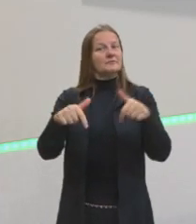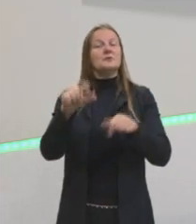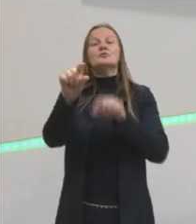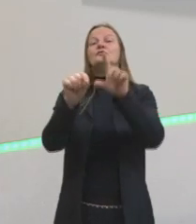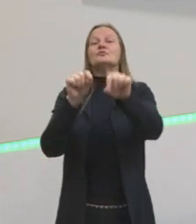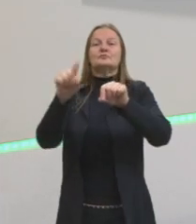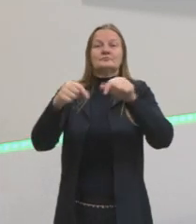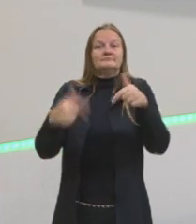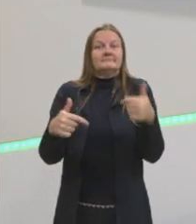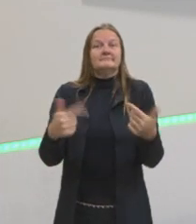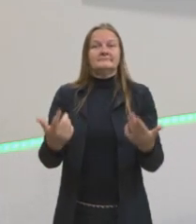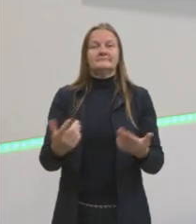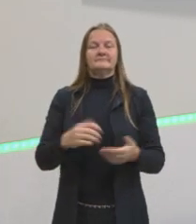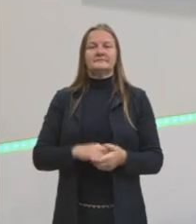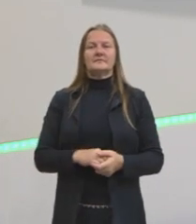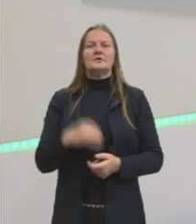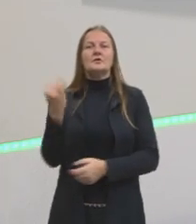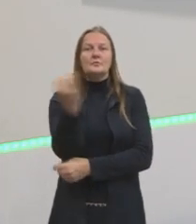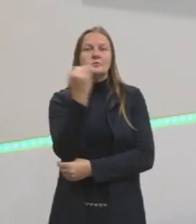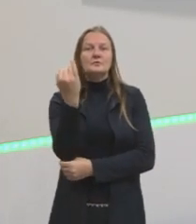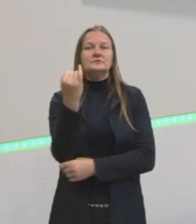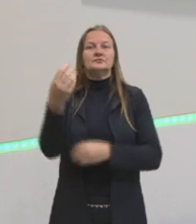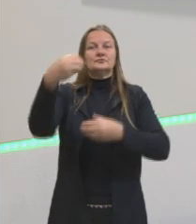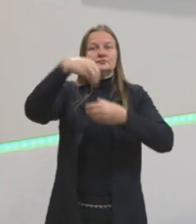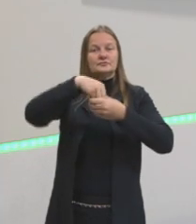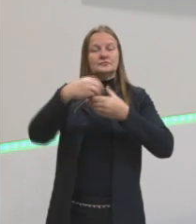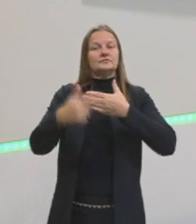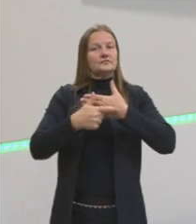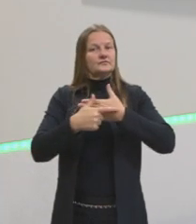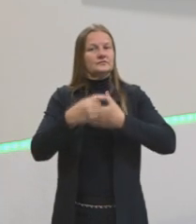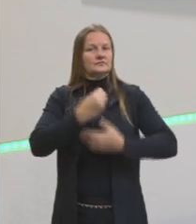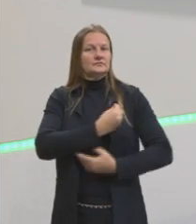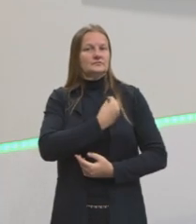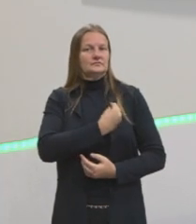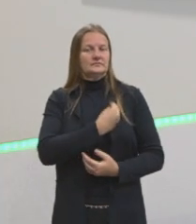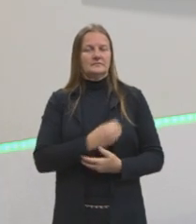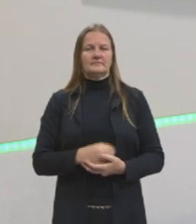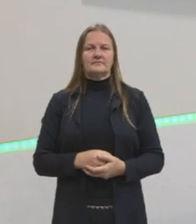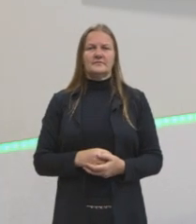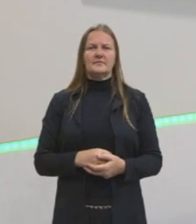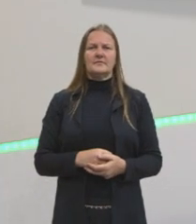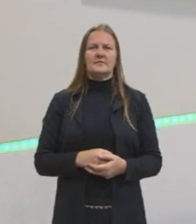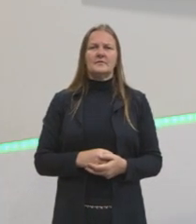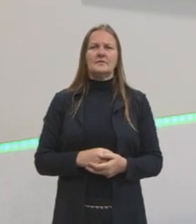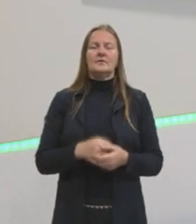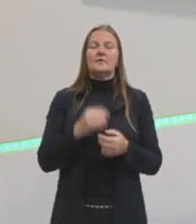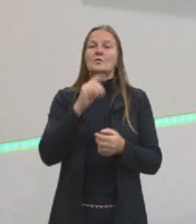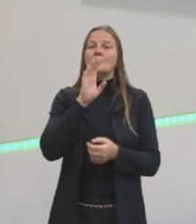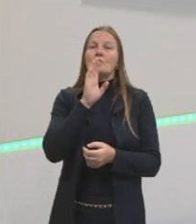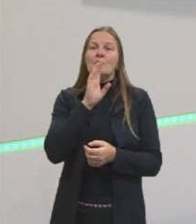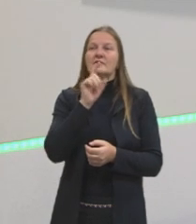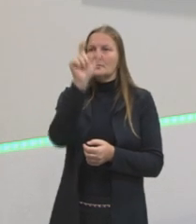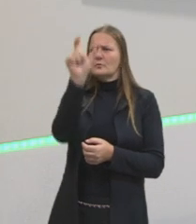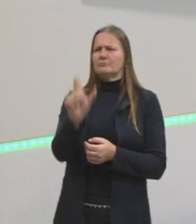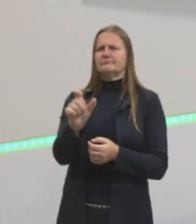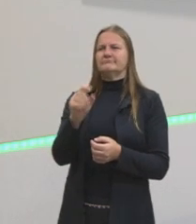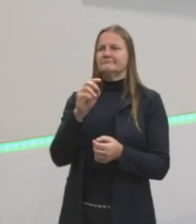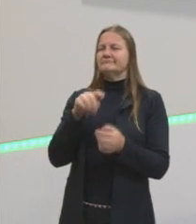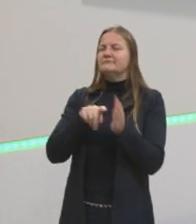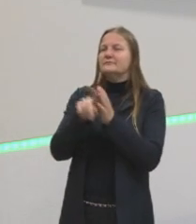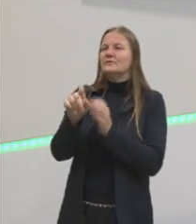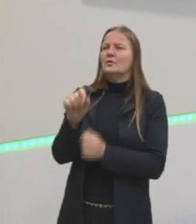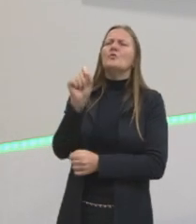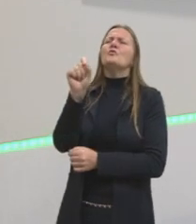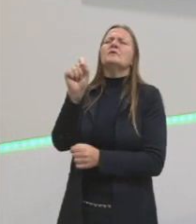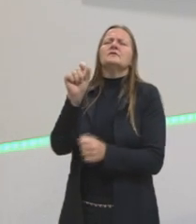trabalho que vai fazer e veja como importante o trabalho normalmente nós perguntamos Quando conhecemos uma pessoa em